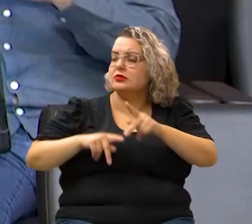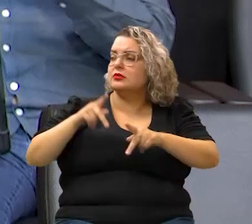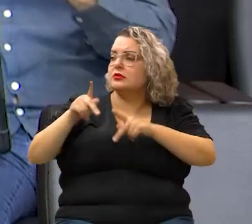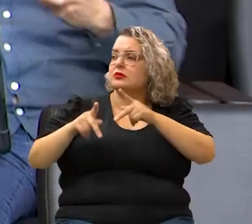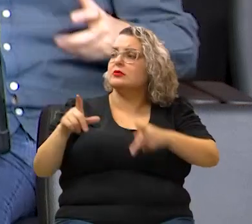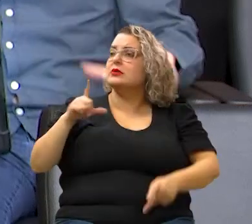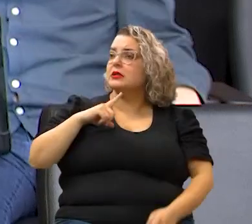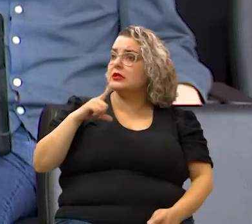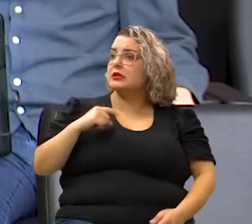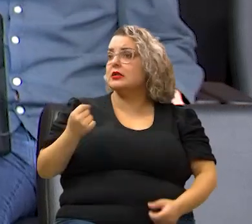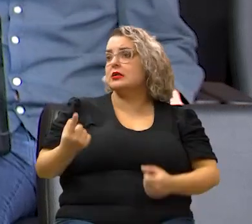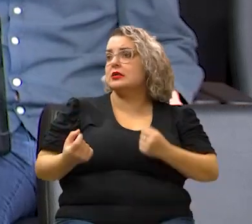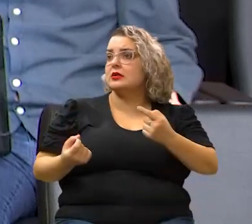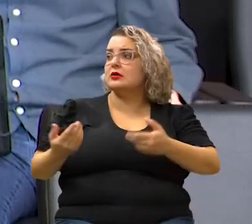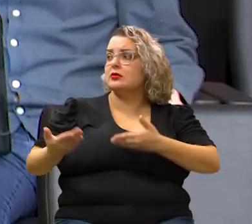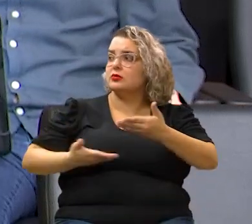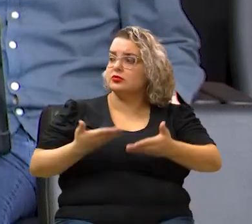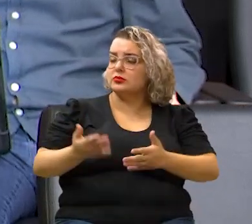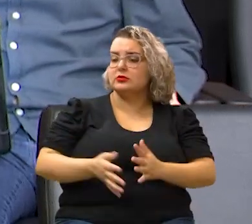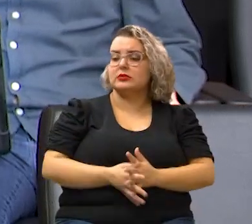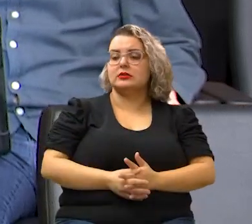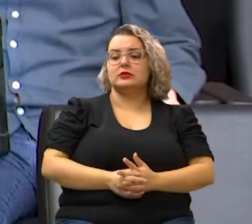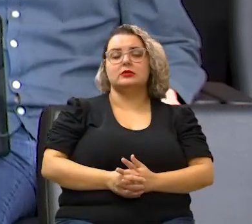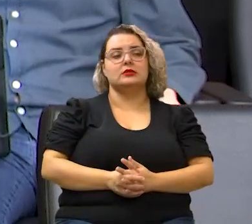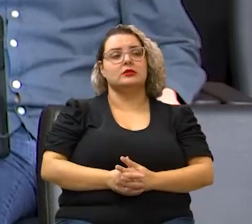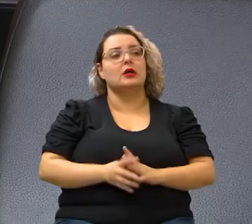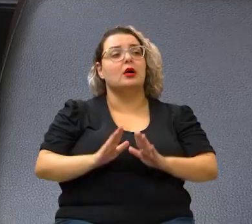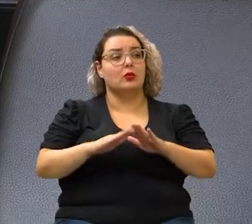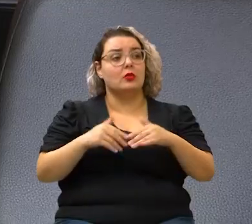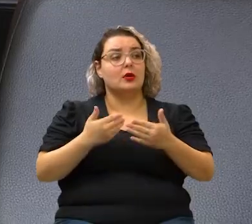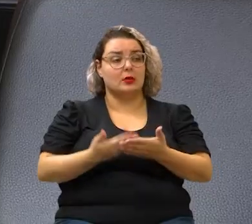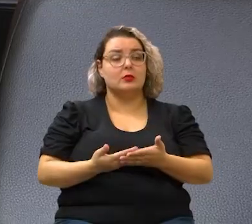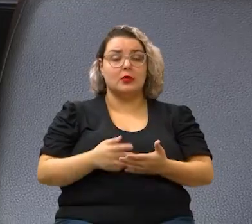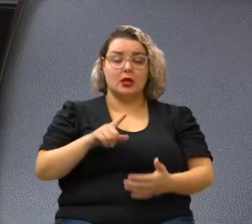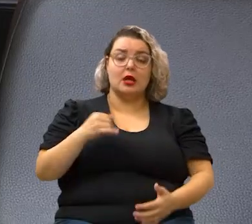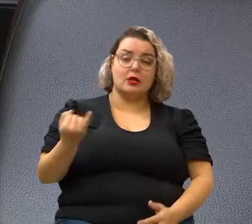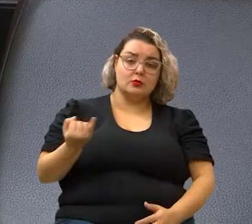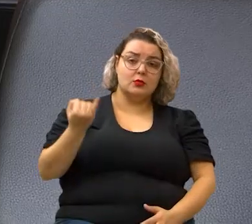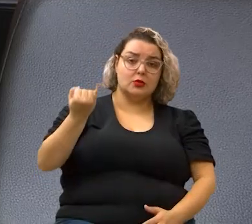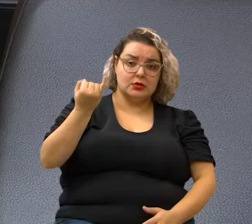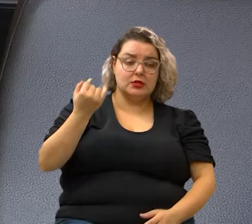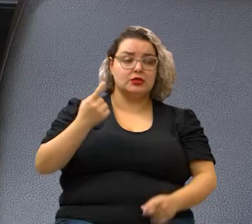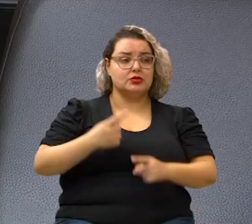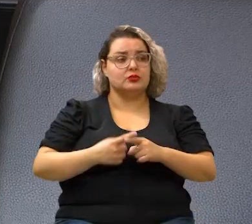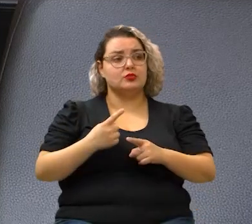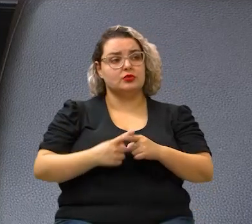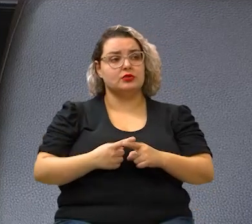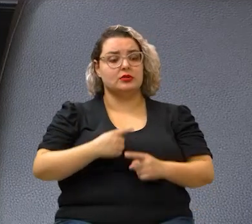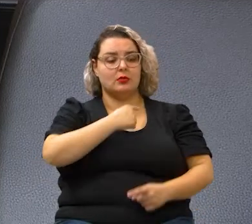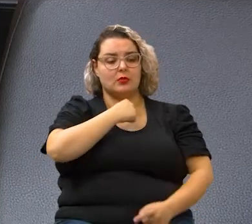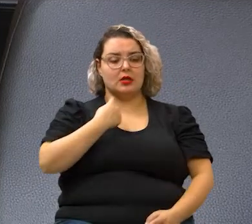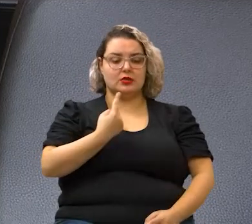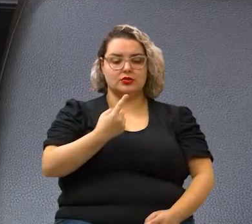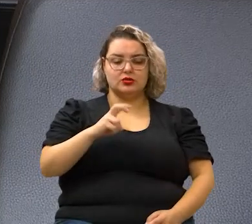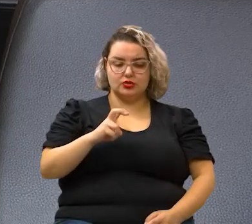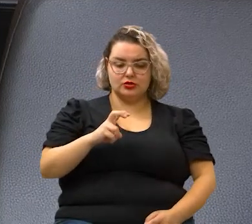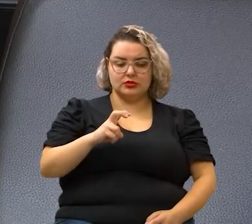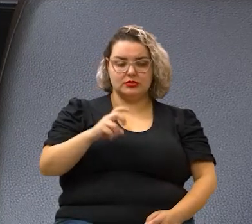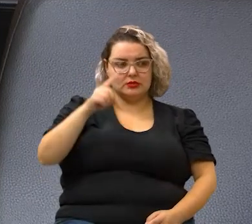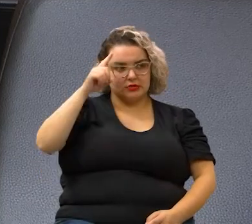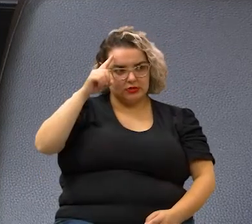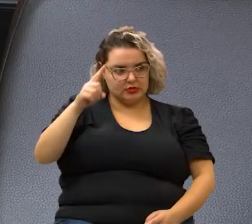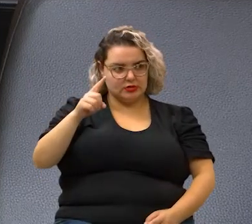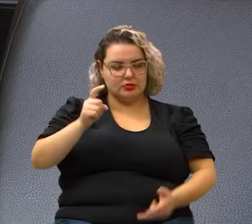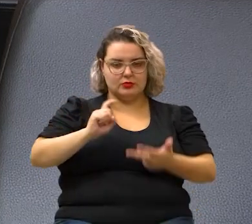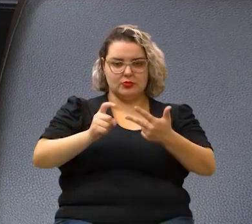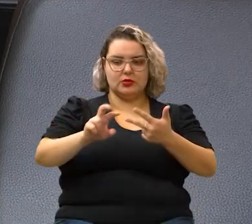a dificuldade que a população está tendo em determinados serviços? O requerimento ele é uma ferramenta muito importante porque ele dá um prazo de